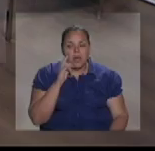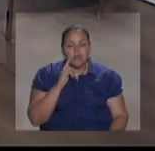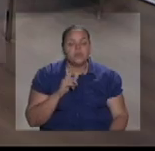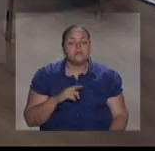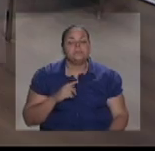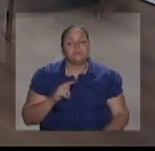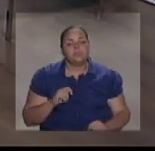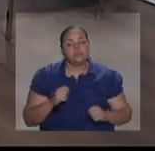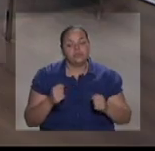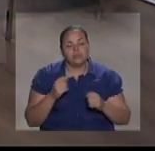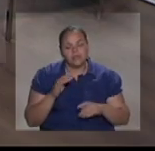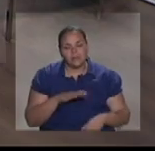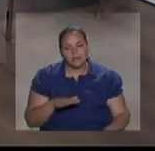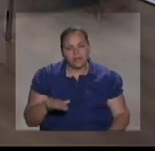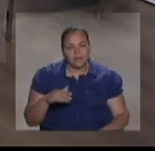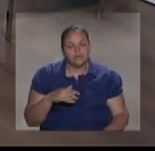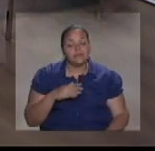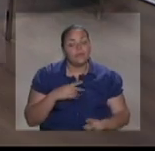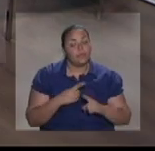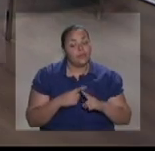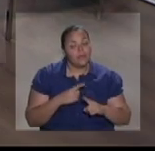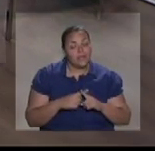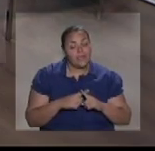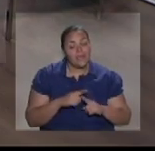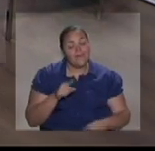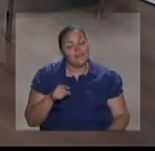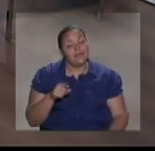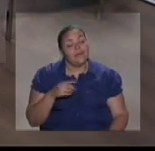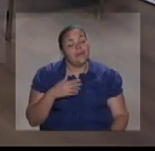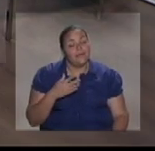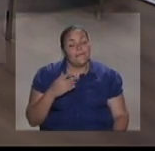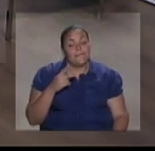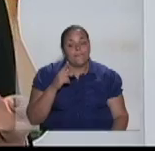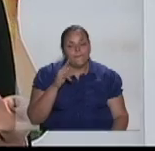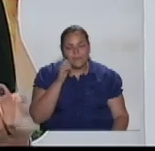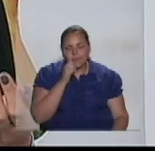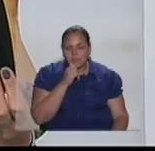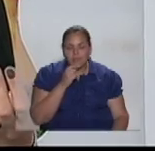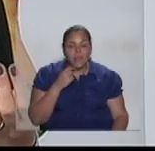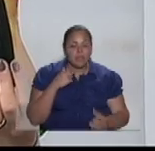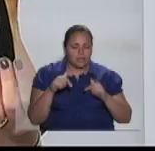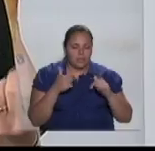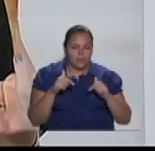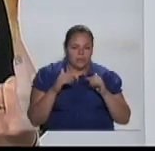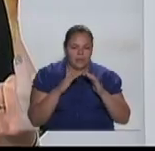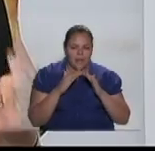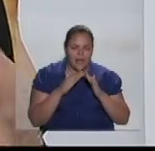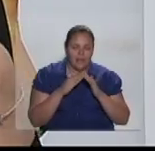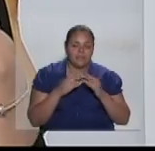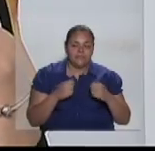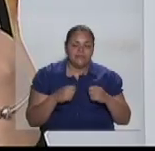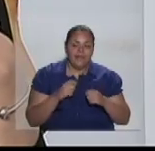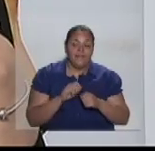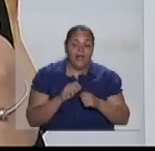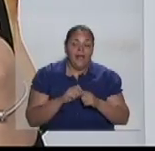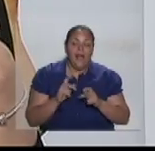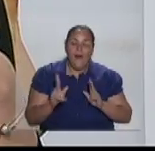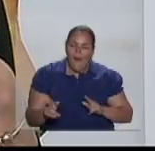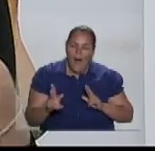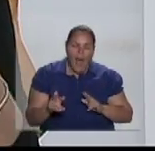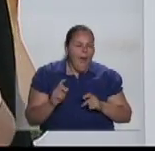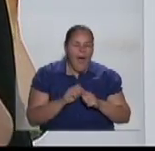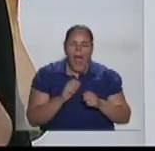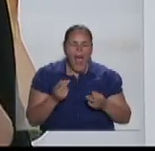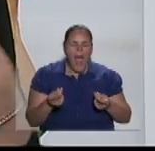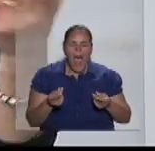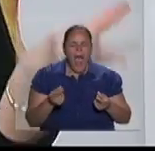né, e monitorando a criança. Porque aí fica uma fantasia também dos pais que se eu tô trabalhando em casa, ele também tem que estar fazendo alguma coisa.